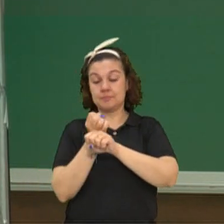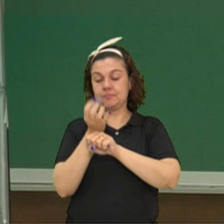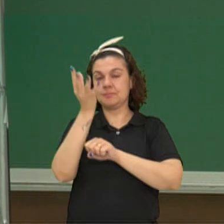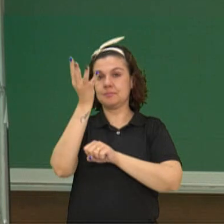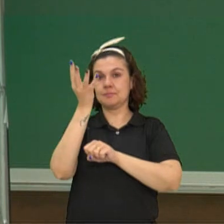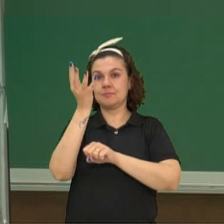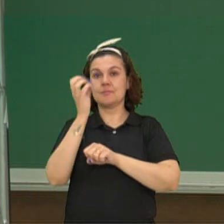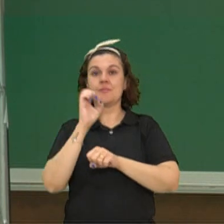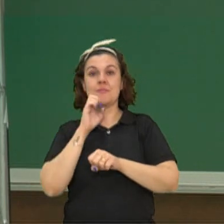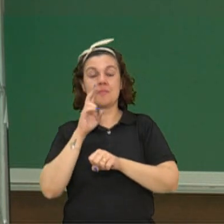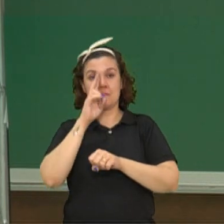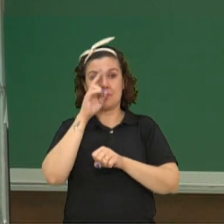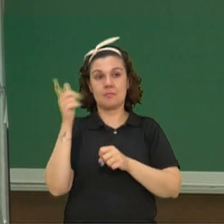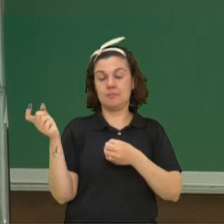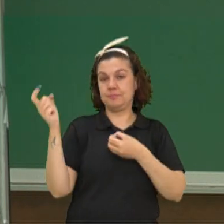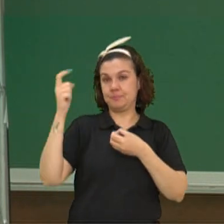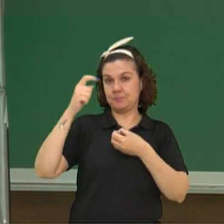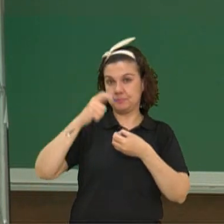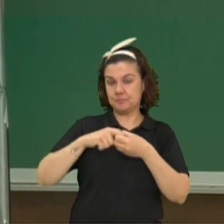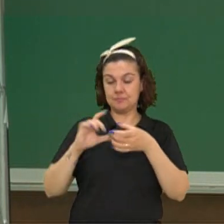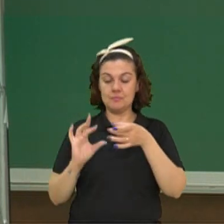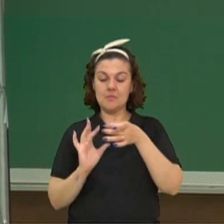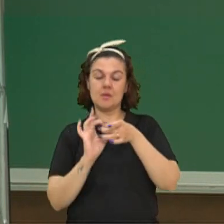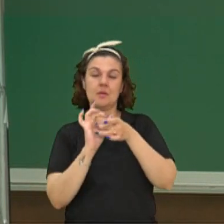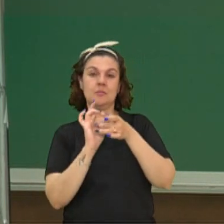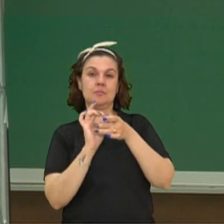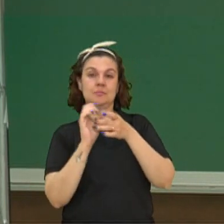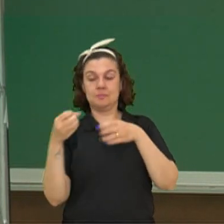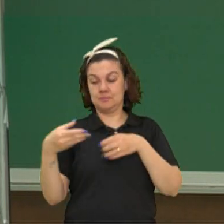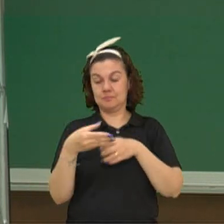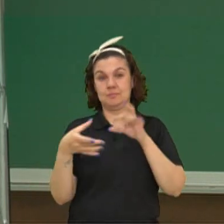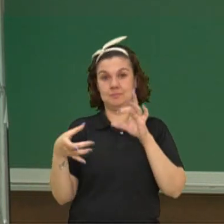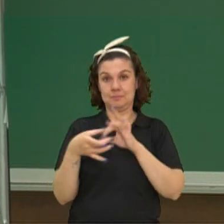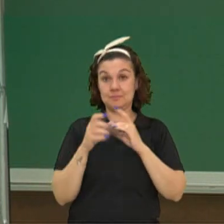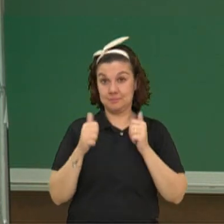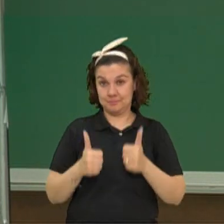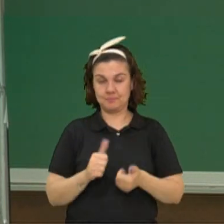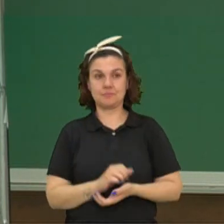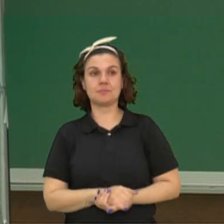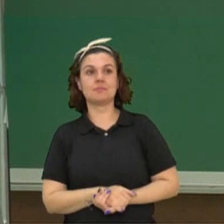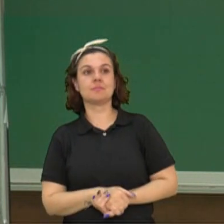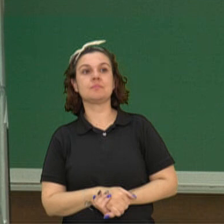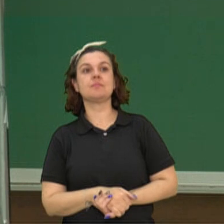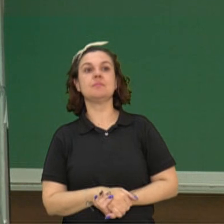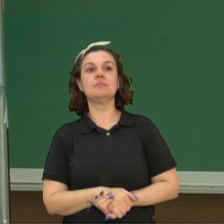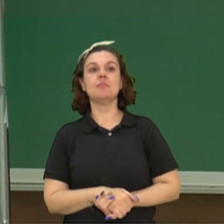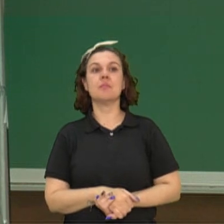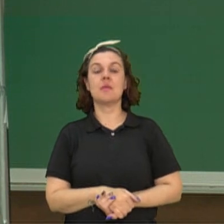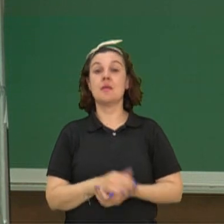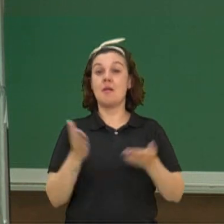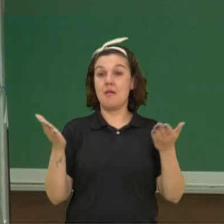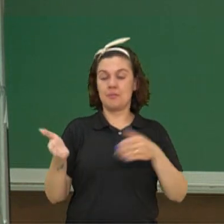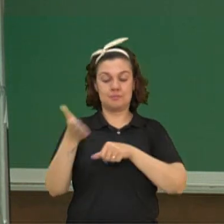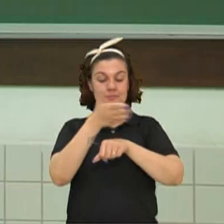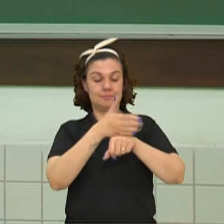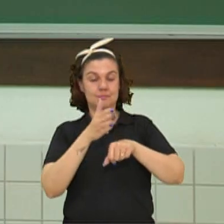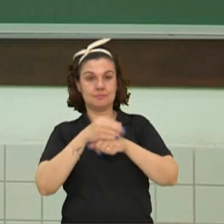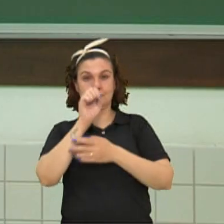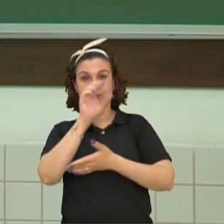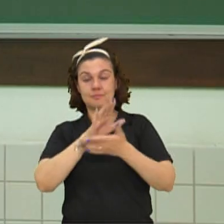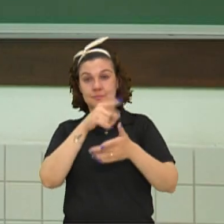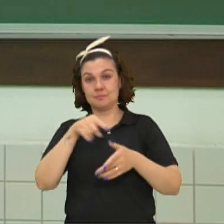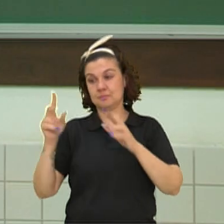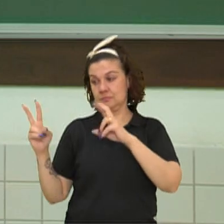liberar para que eles voltem a ficar juntinhos ali, formando uma ligação. Ok? Vamos fazer exercícios sobre